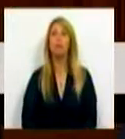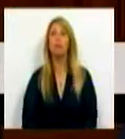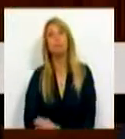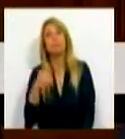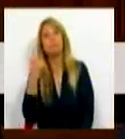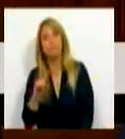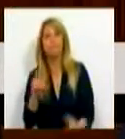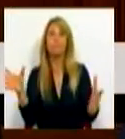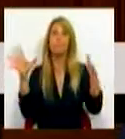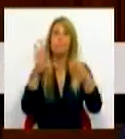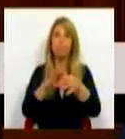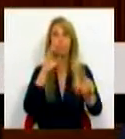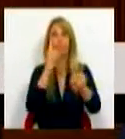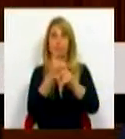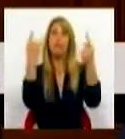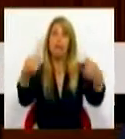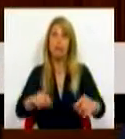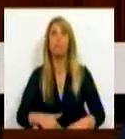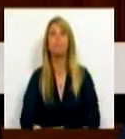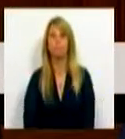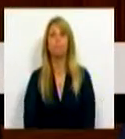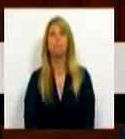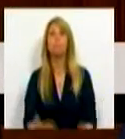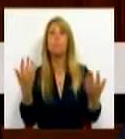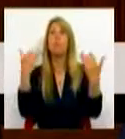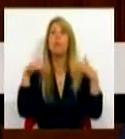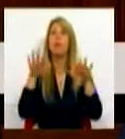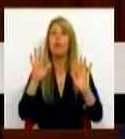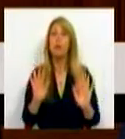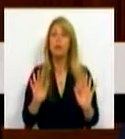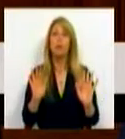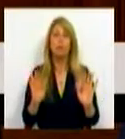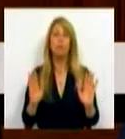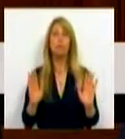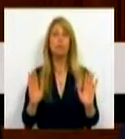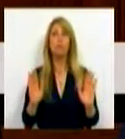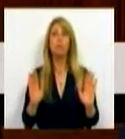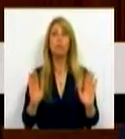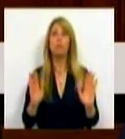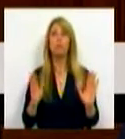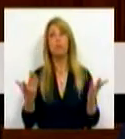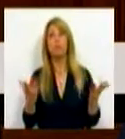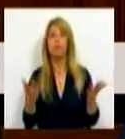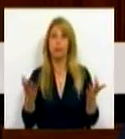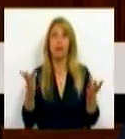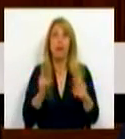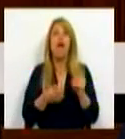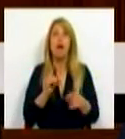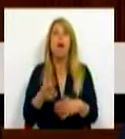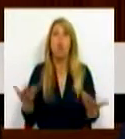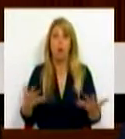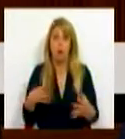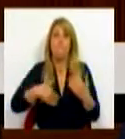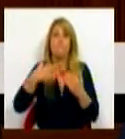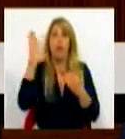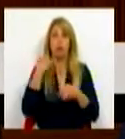Tinha ligação com a parametrização, sim. Mas, no fundo, é mais intervenção humana, não é?